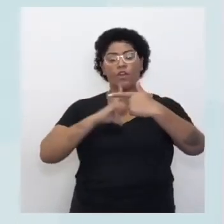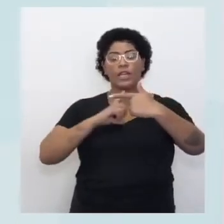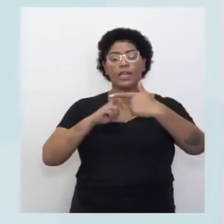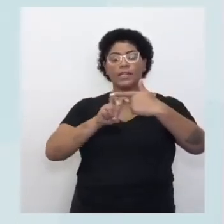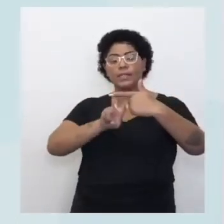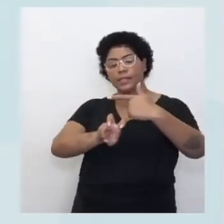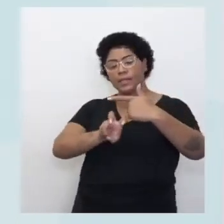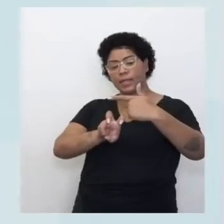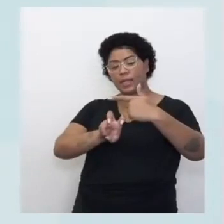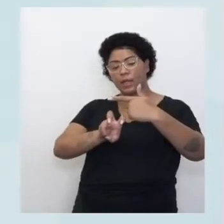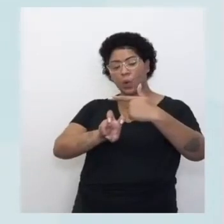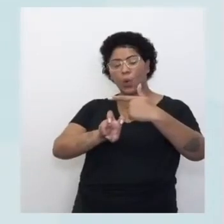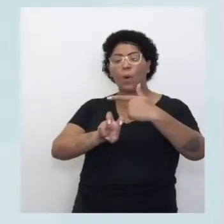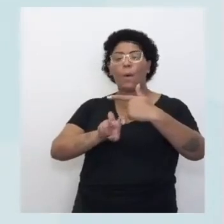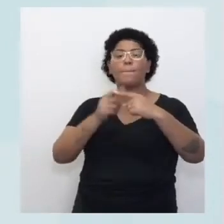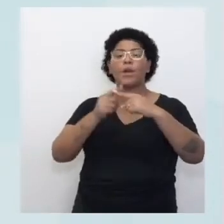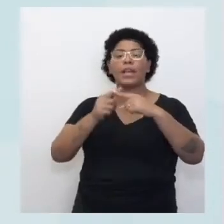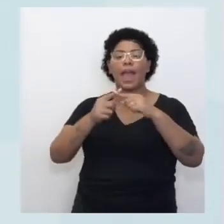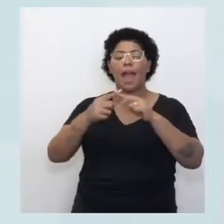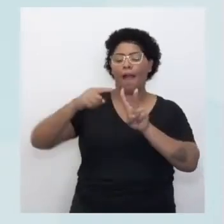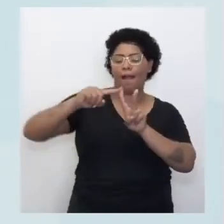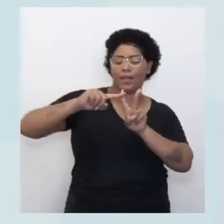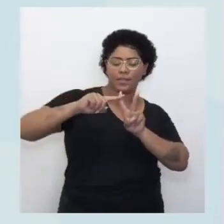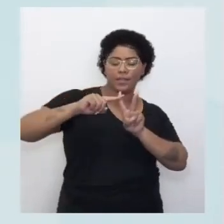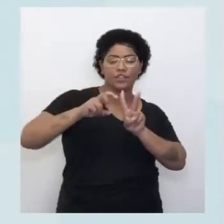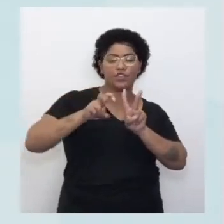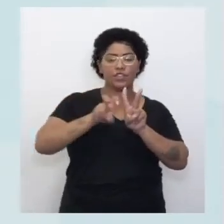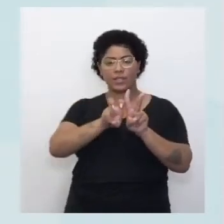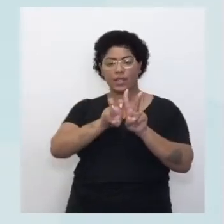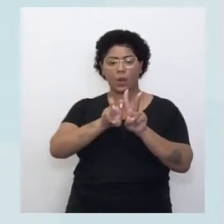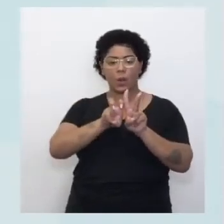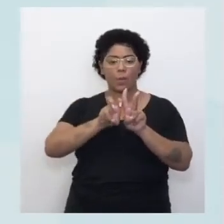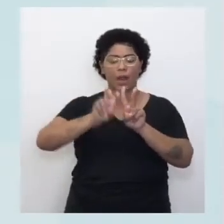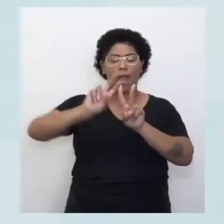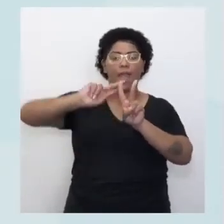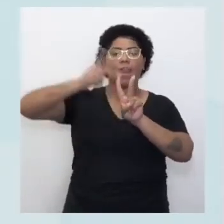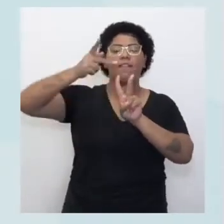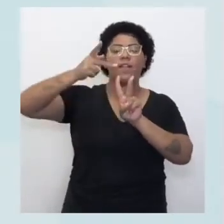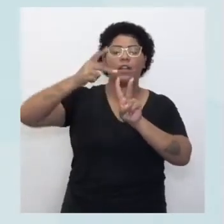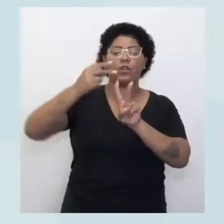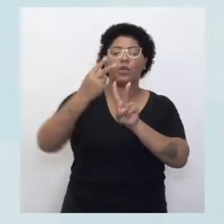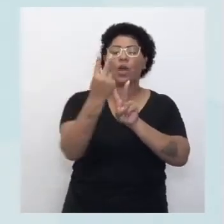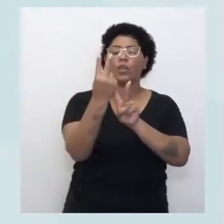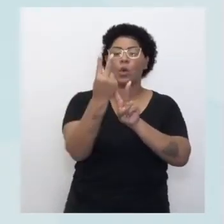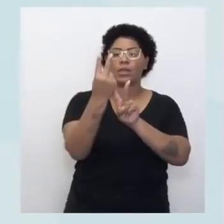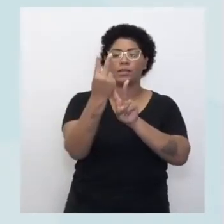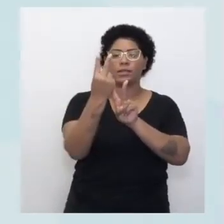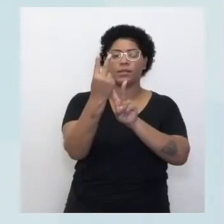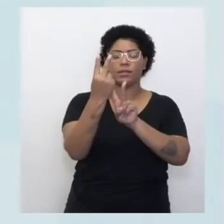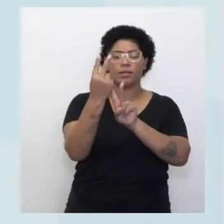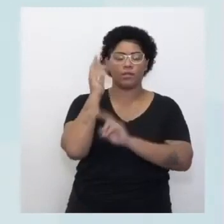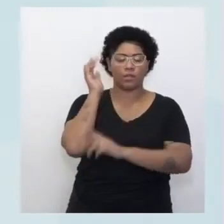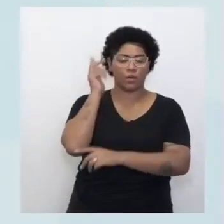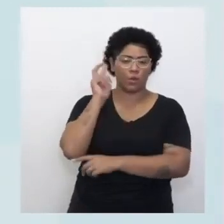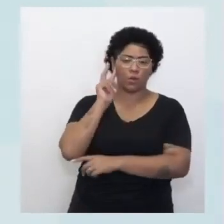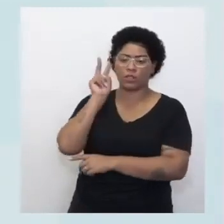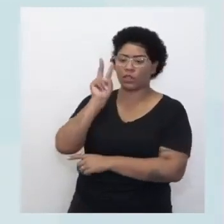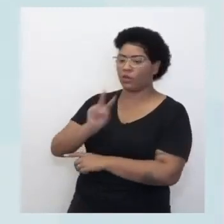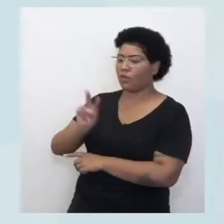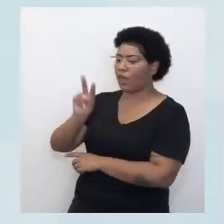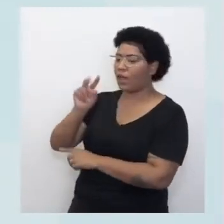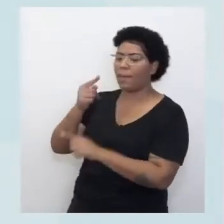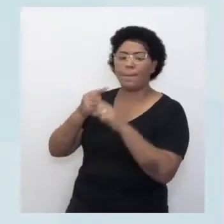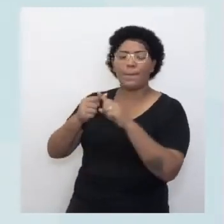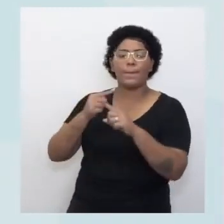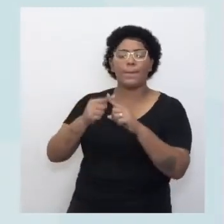raiz quadrada de 5 elevado a 1 mais 1, 2. Cheguei aonde eu queria, porque o índice